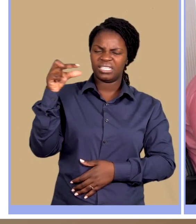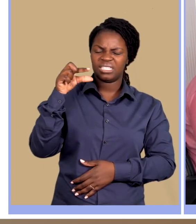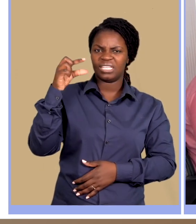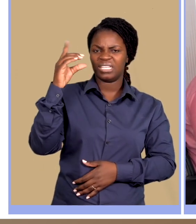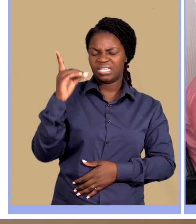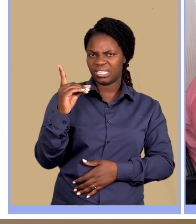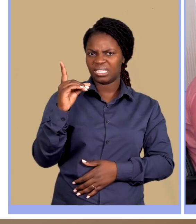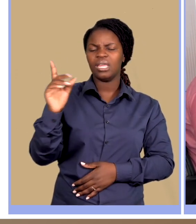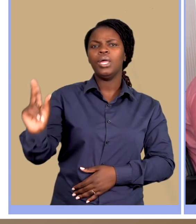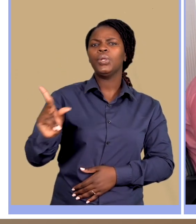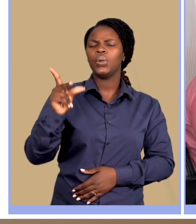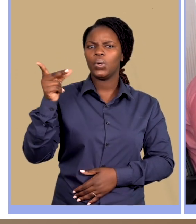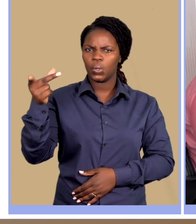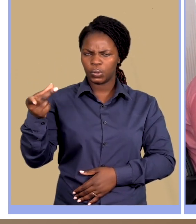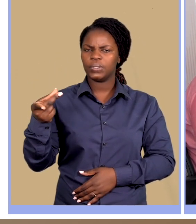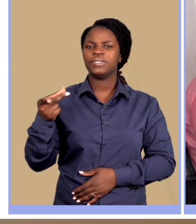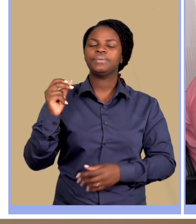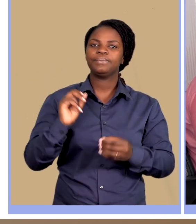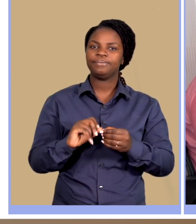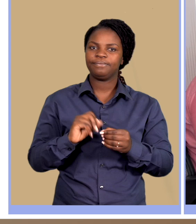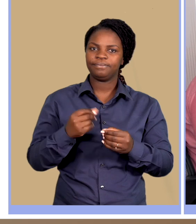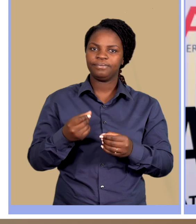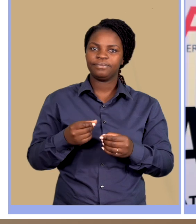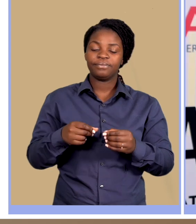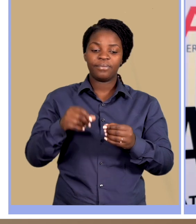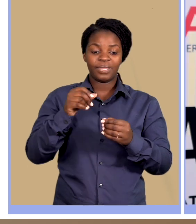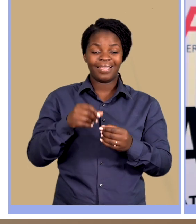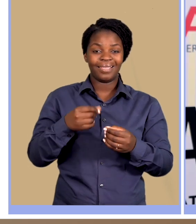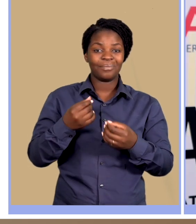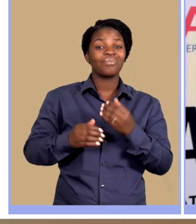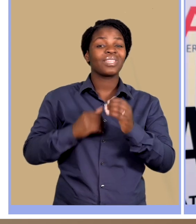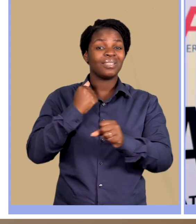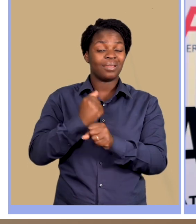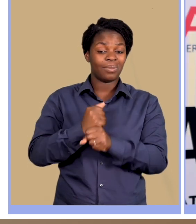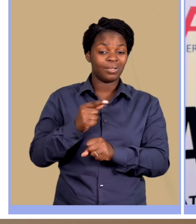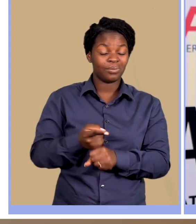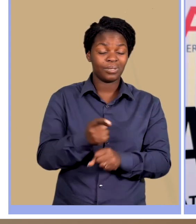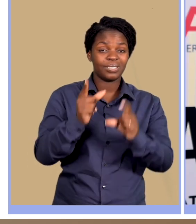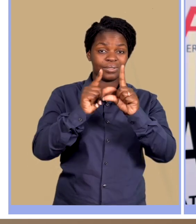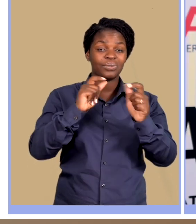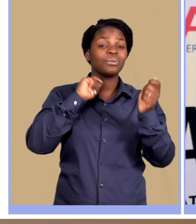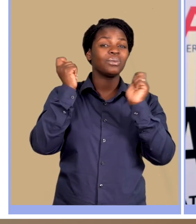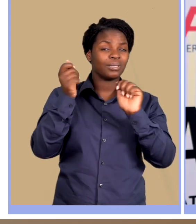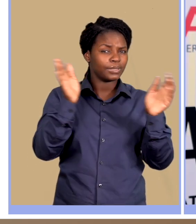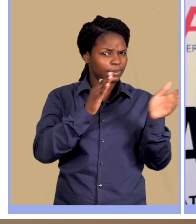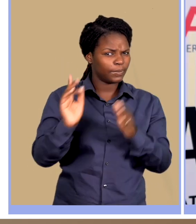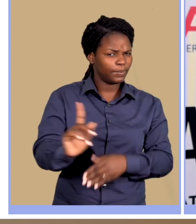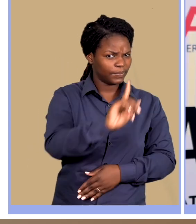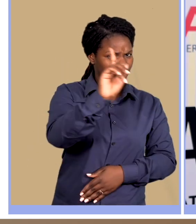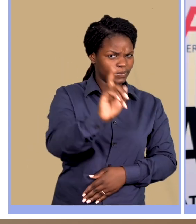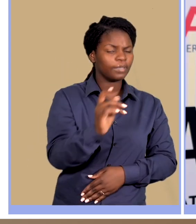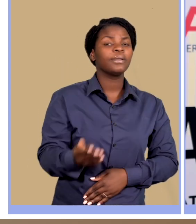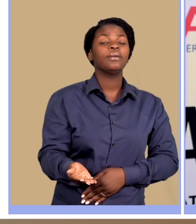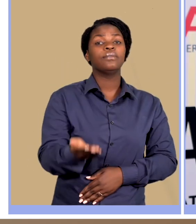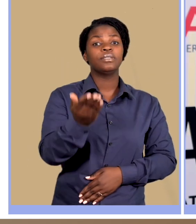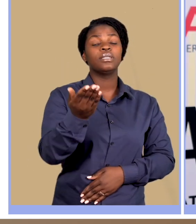esta questão das mudanças climáticas, porque é um bom exemplo. Seria bom que fosse replicado em